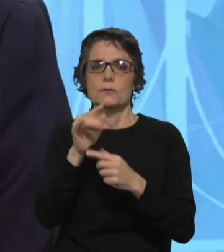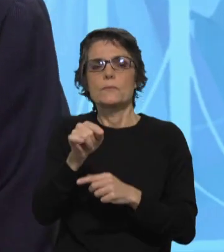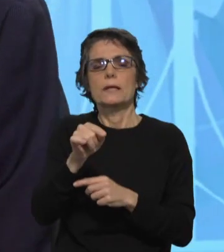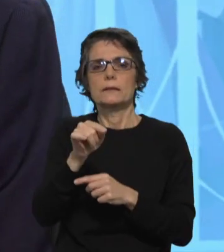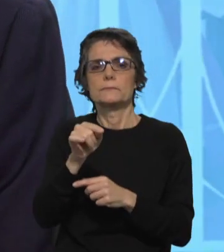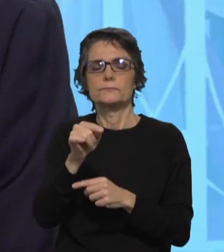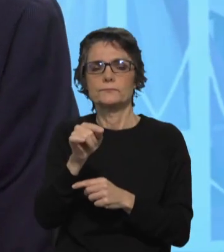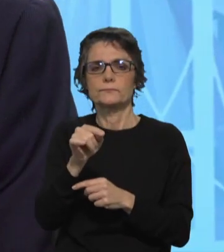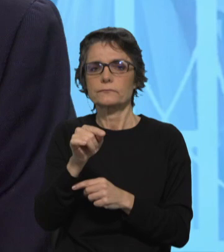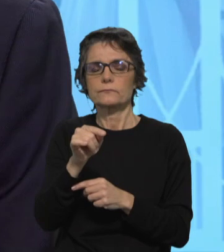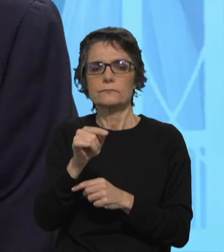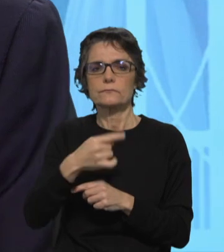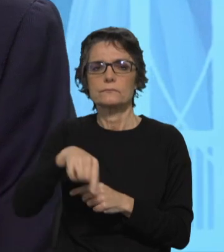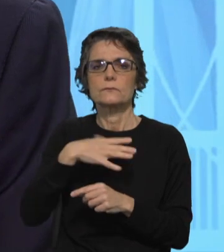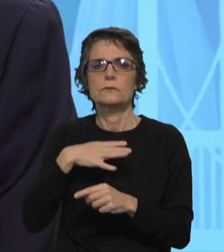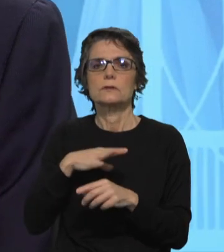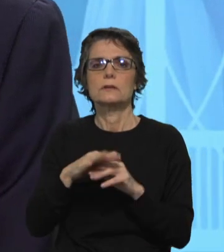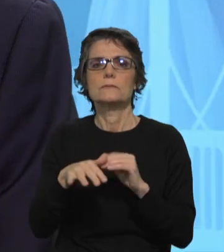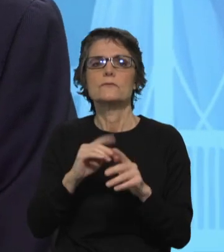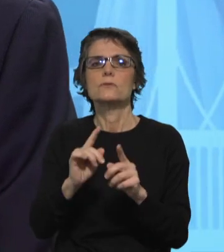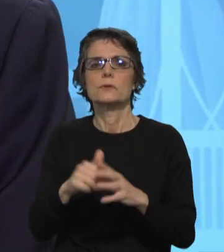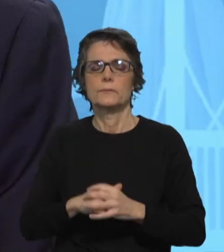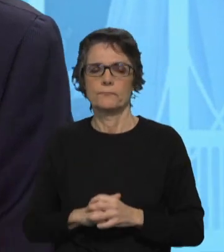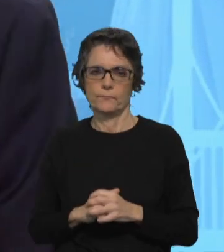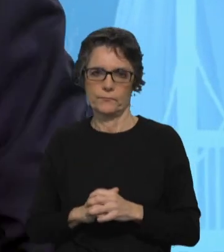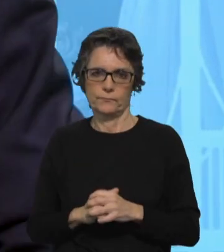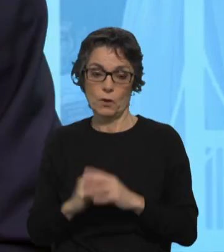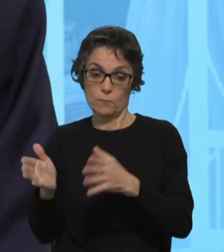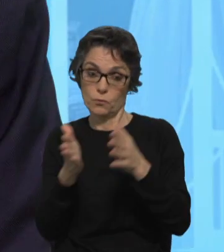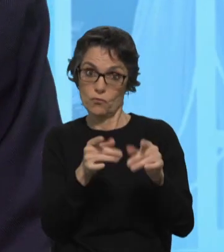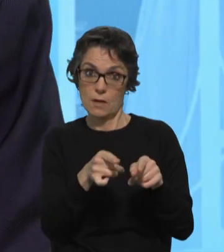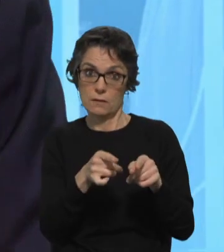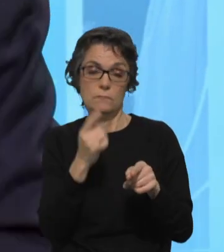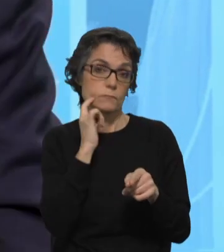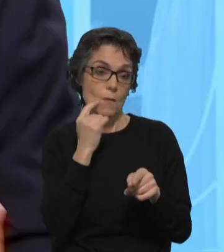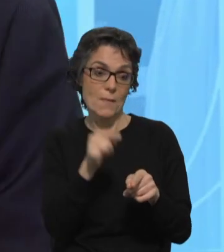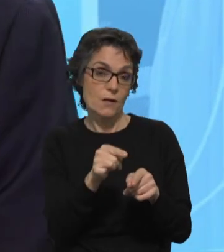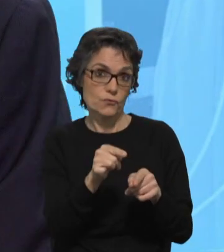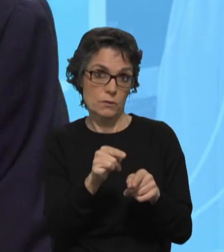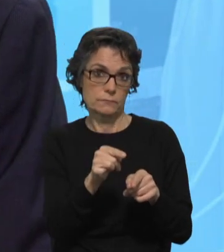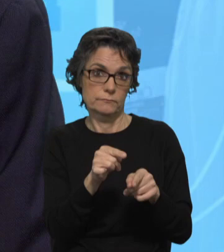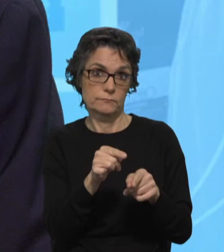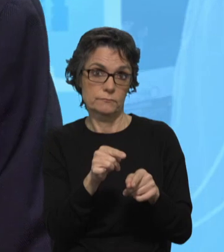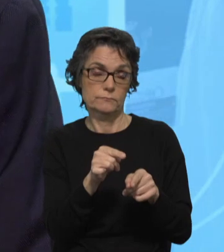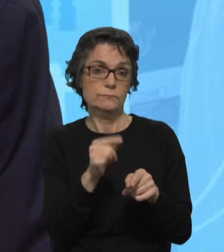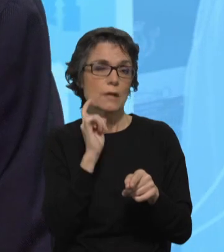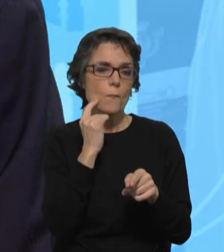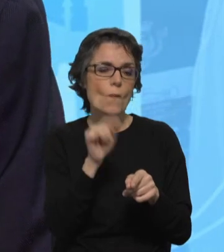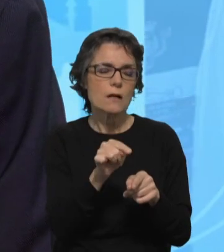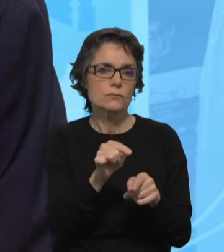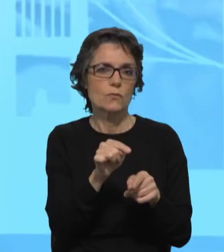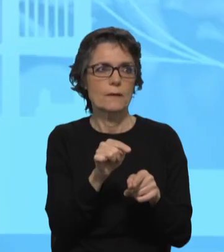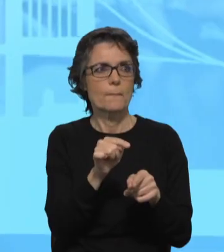de levar... Se trata de um duplo movimento, de levar a Páscoa para lá do que é a